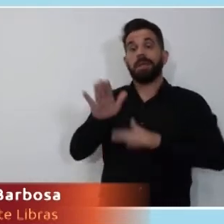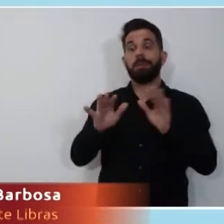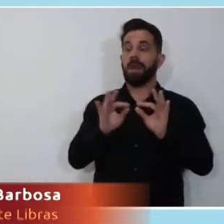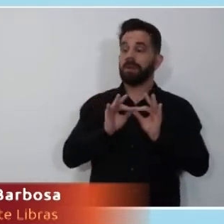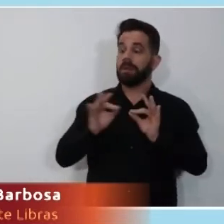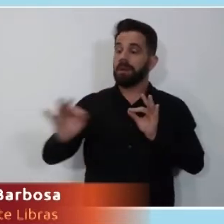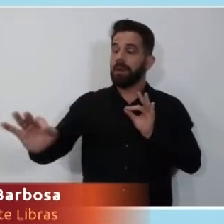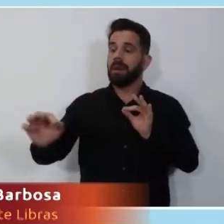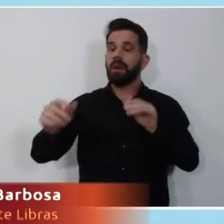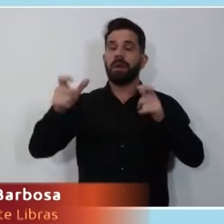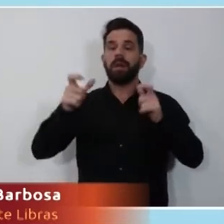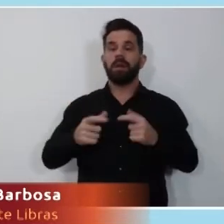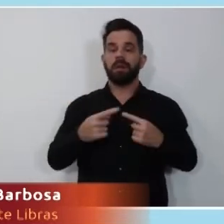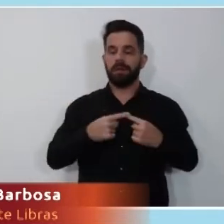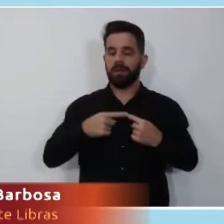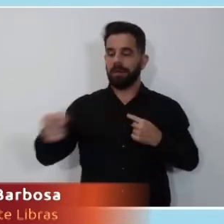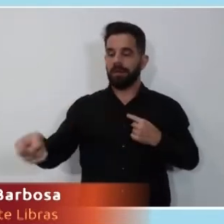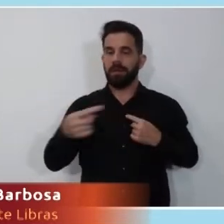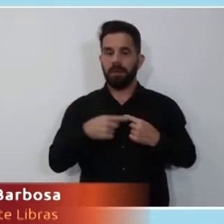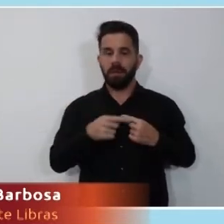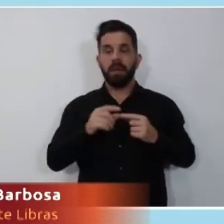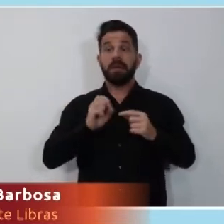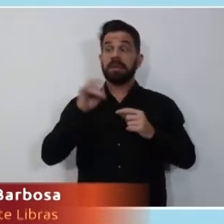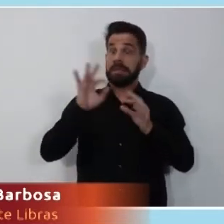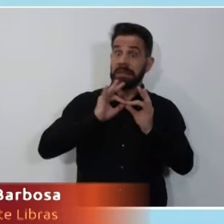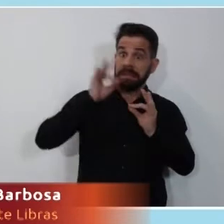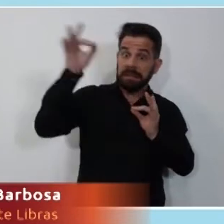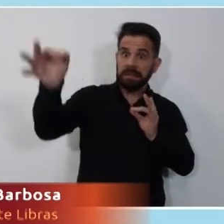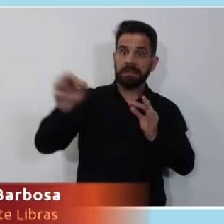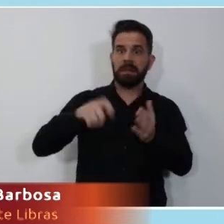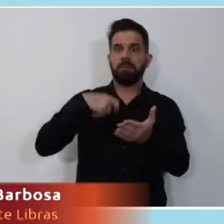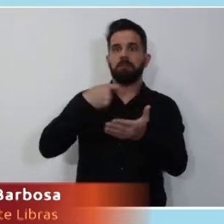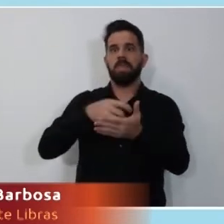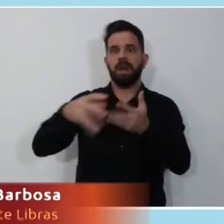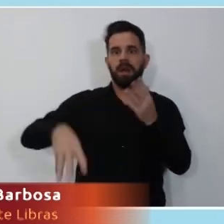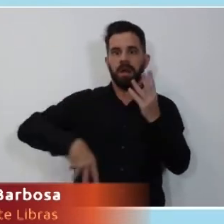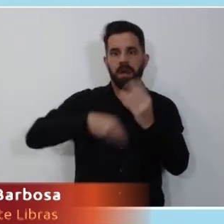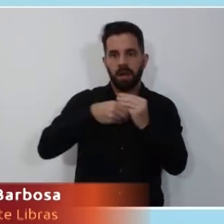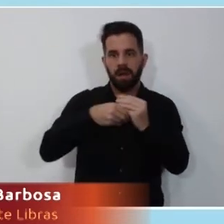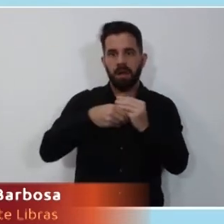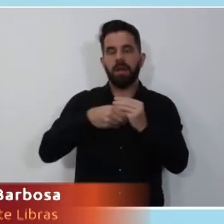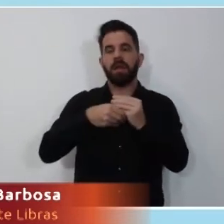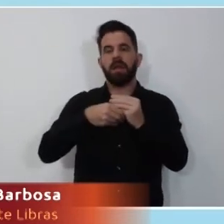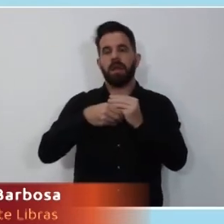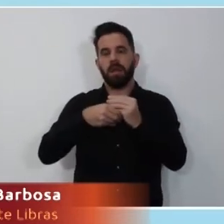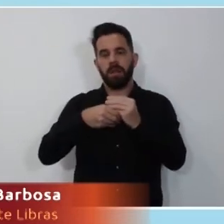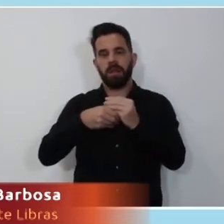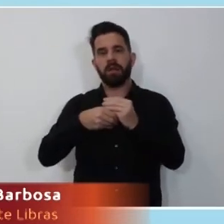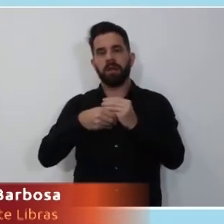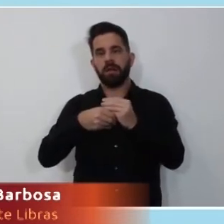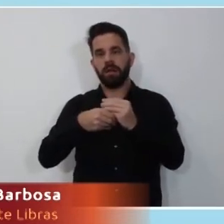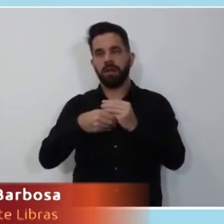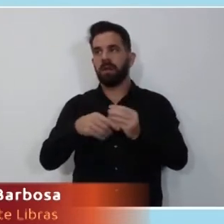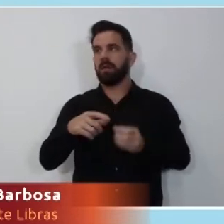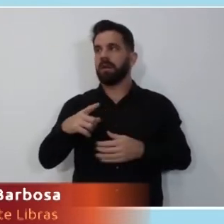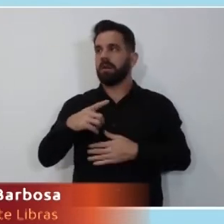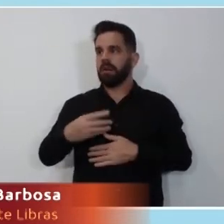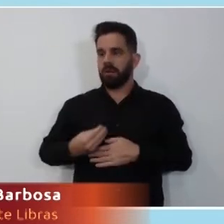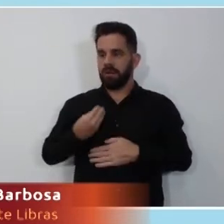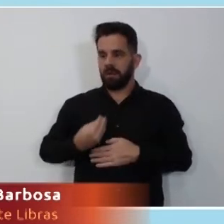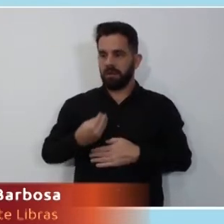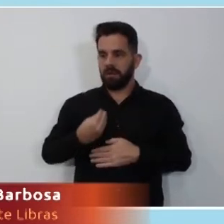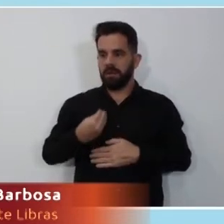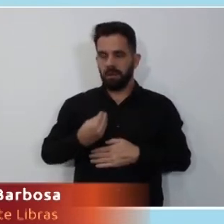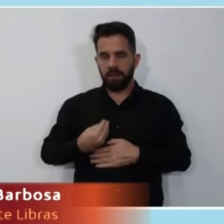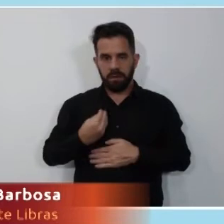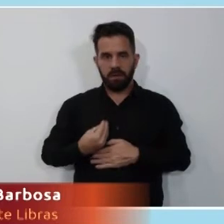um subsídio das cidades aqui na região metropolitana da capital, né, como Aparecida de Goiânia, Senador Canedo. Como que o